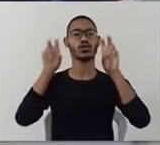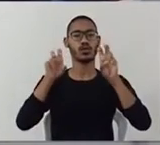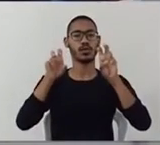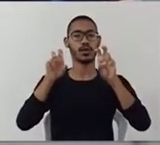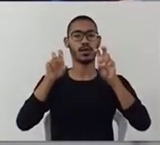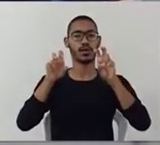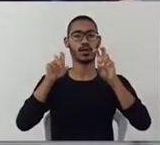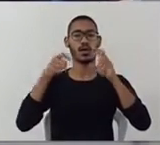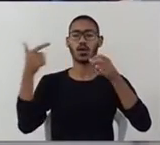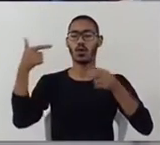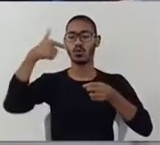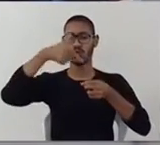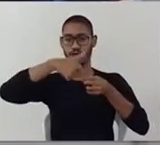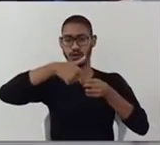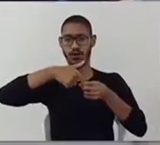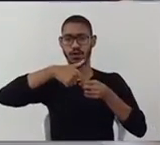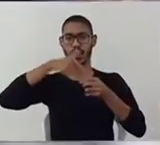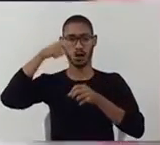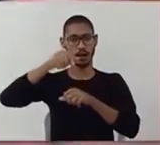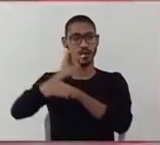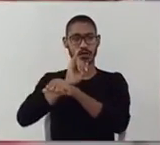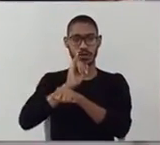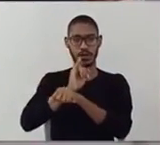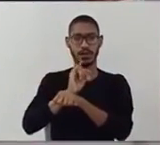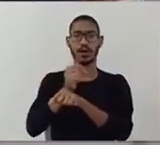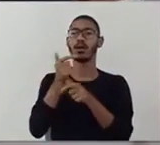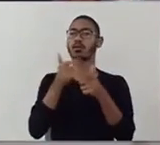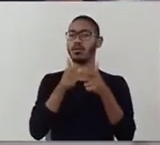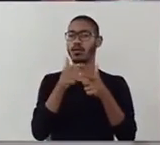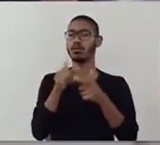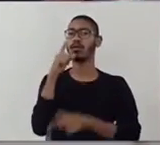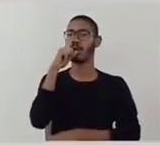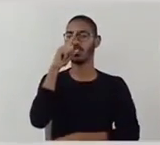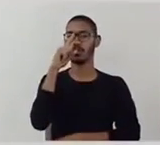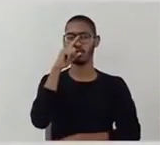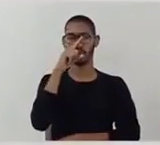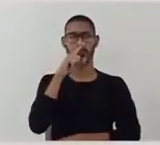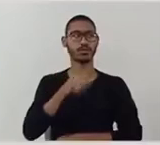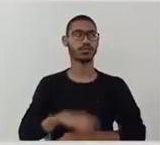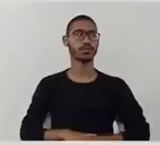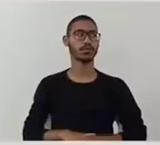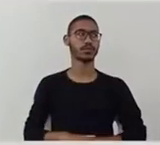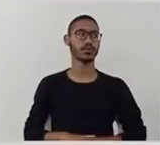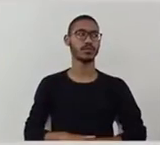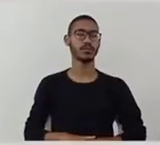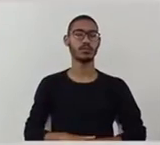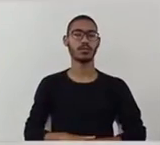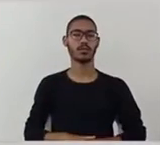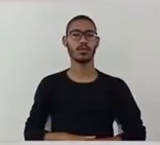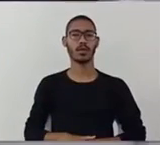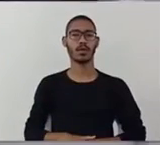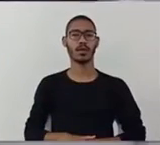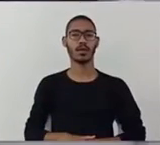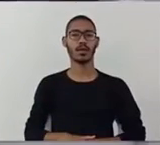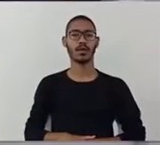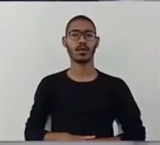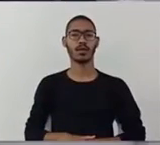Itapetinga eu quero chamar atenção de vossa excelência falei ontem vou reprisar aqui vou continuar dizendo Itapetinga